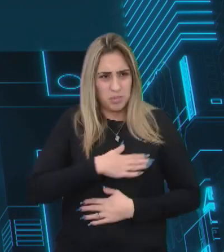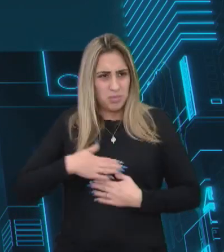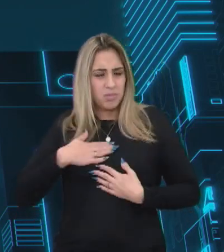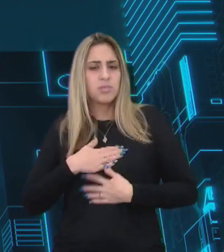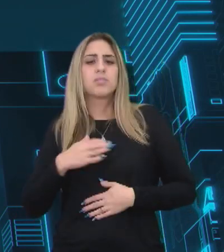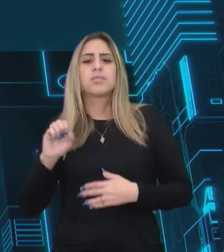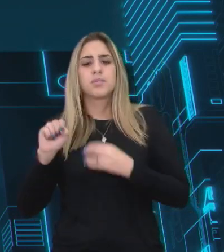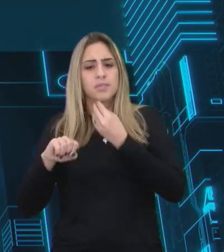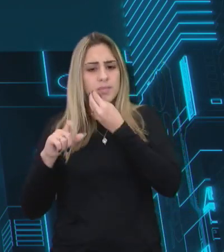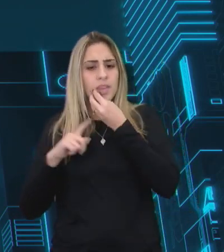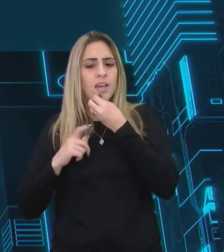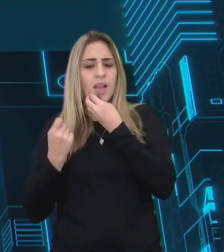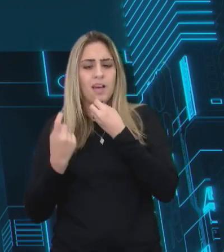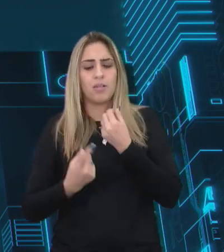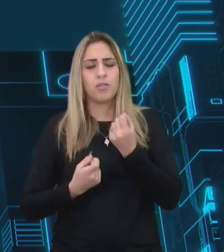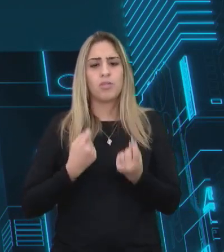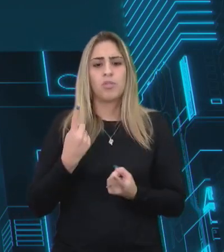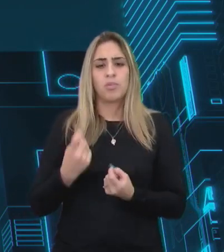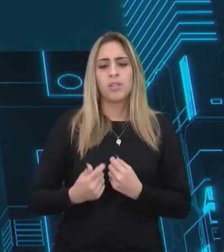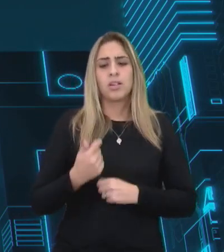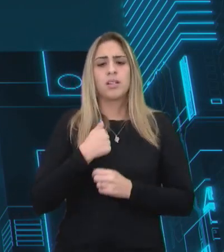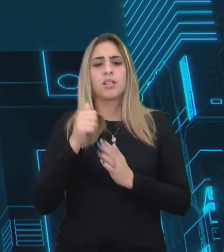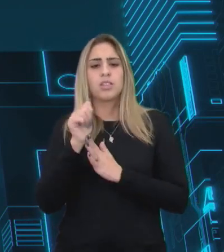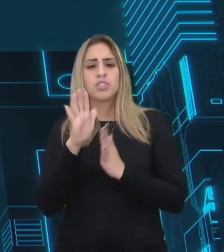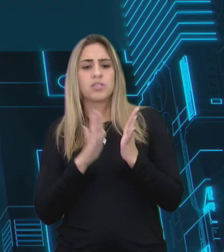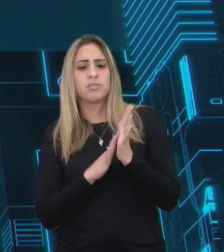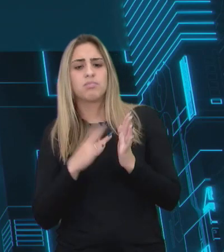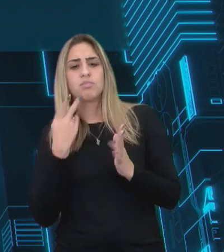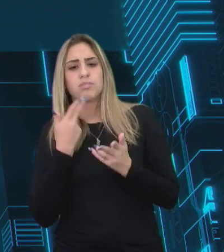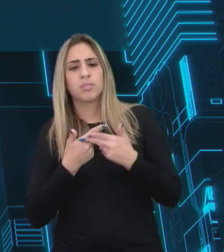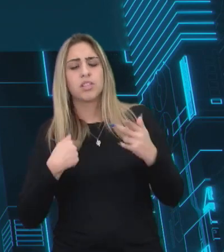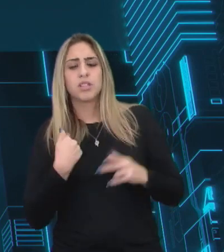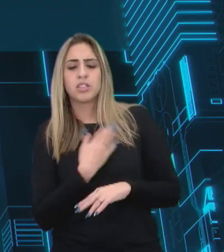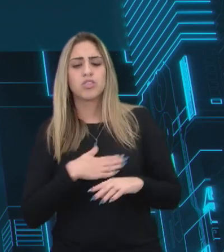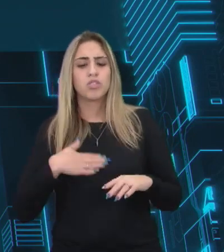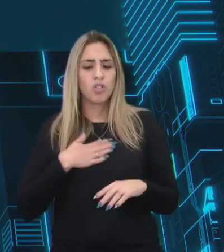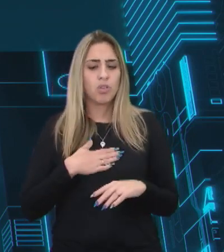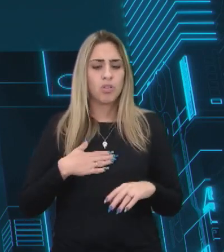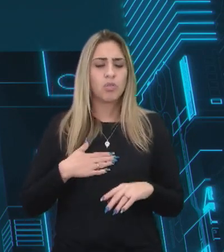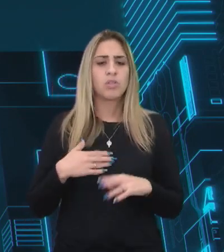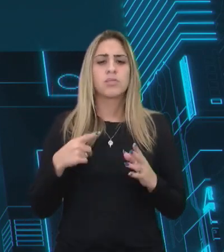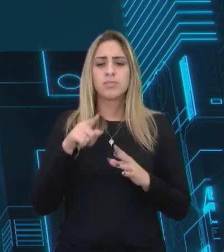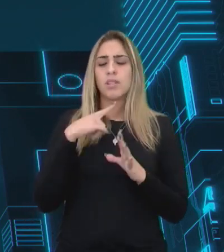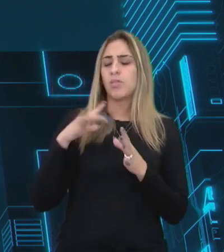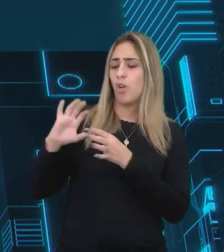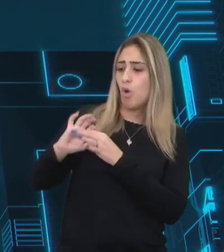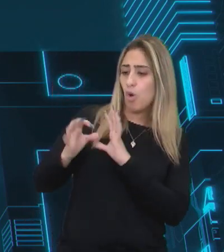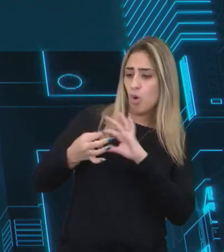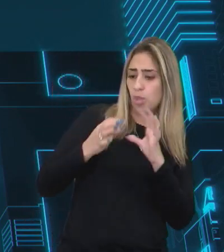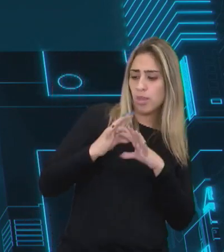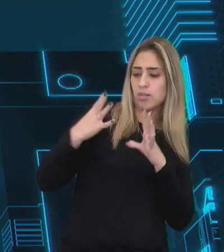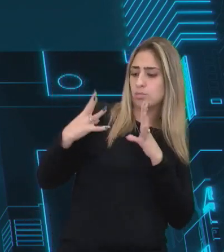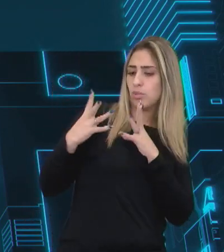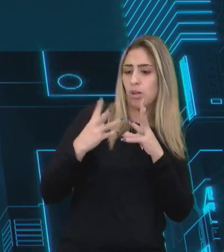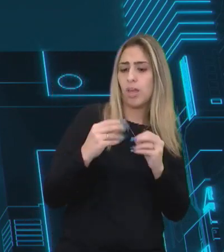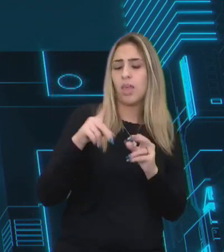gente às vezes tem algumas atividades que não demandam, que a gente não goste, mas em que um contexto geral ele se